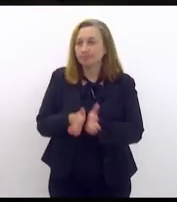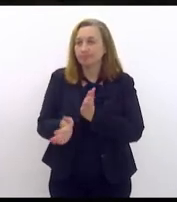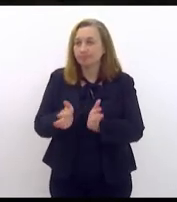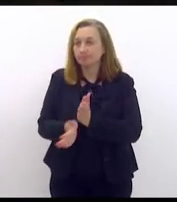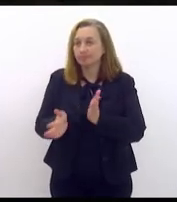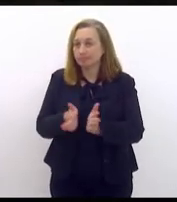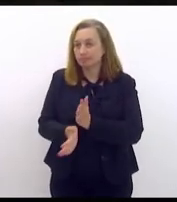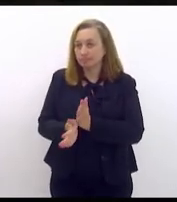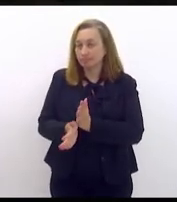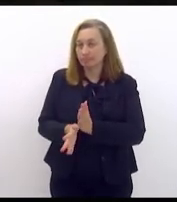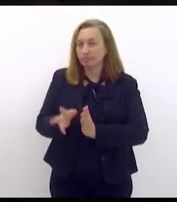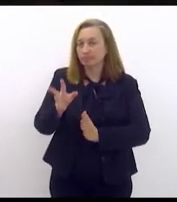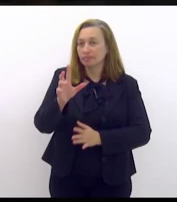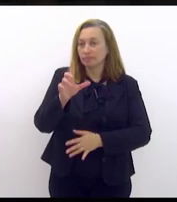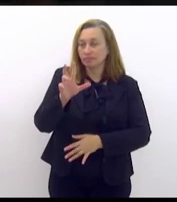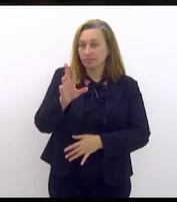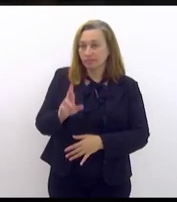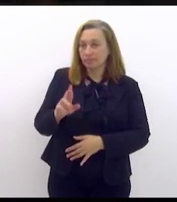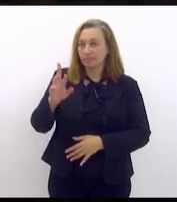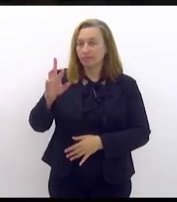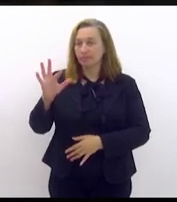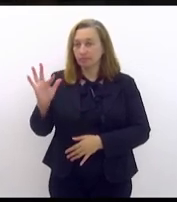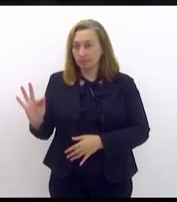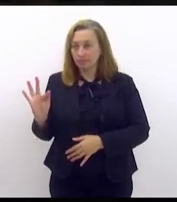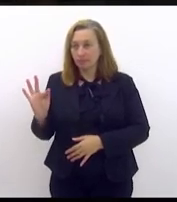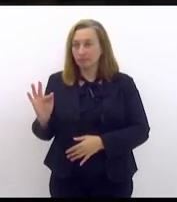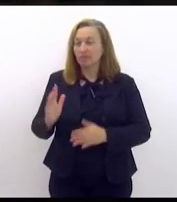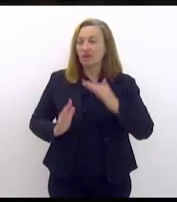pela LRF até